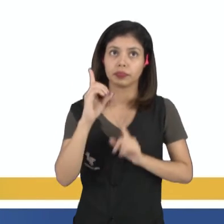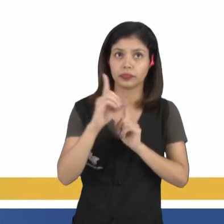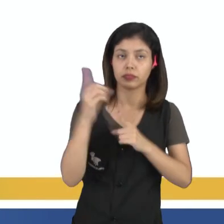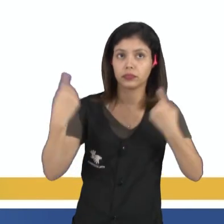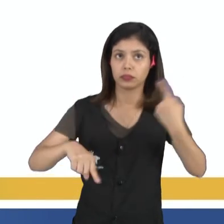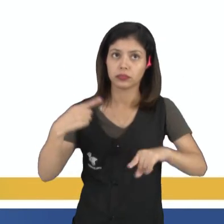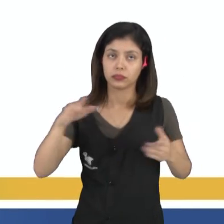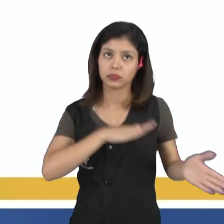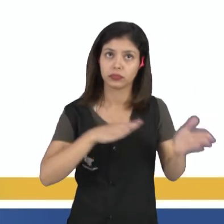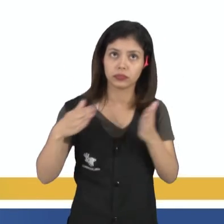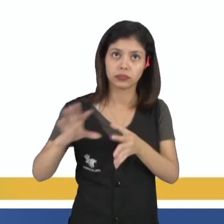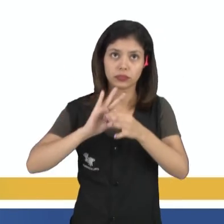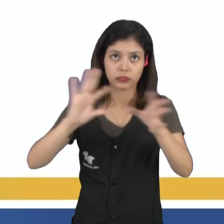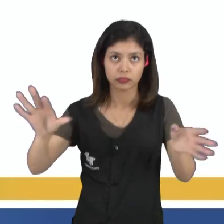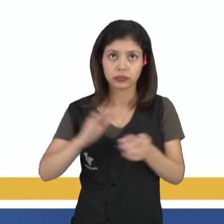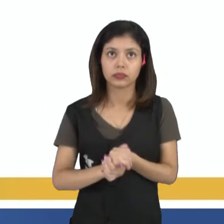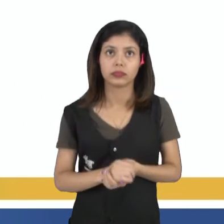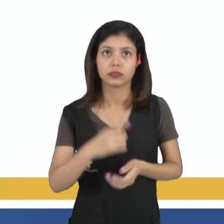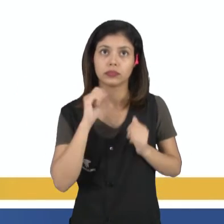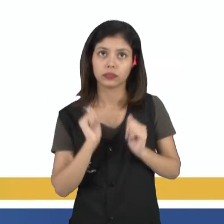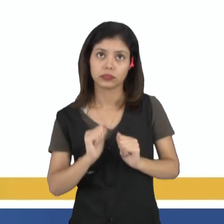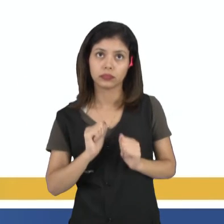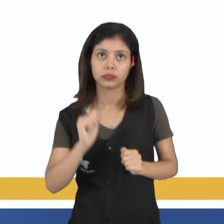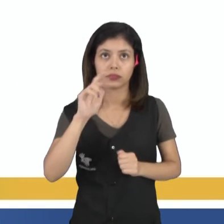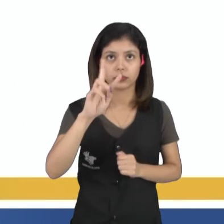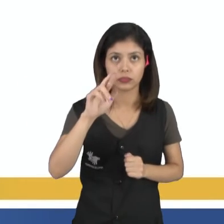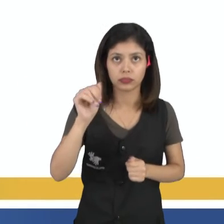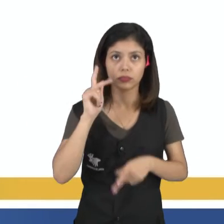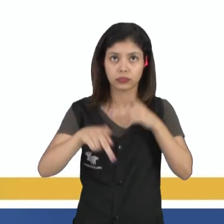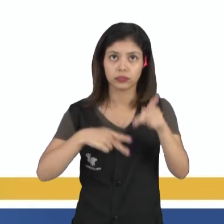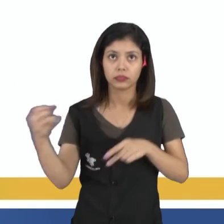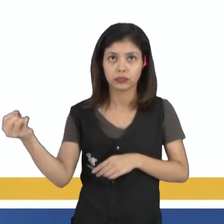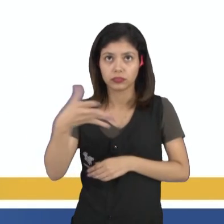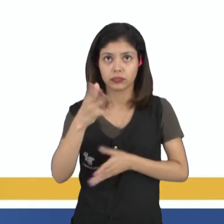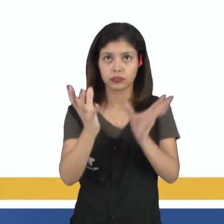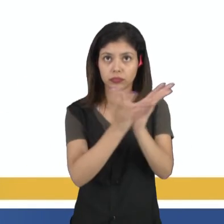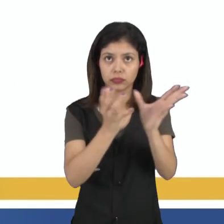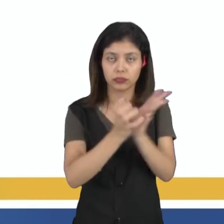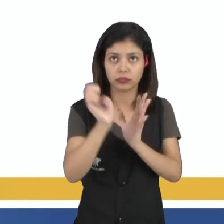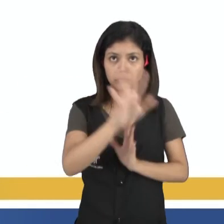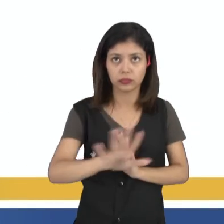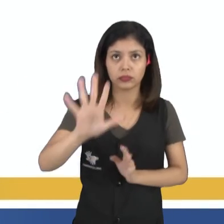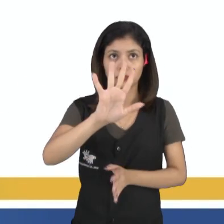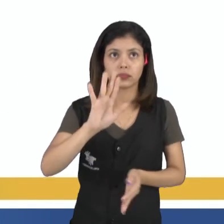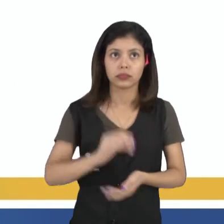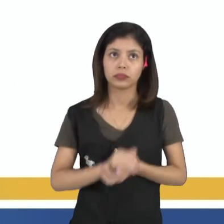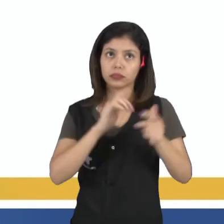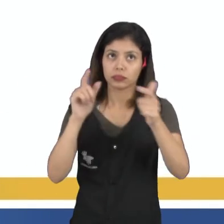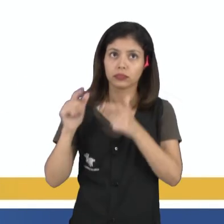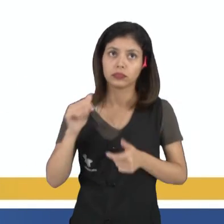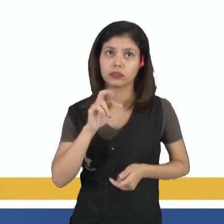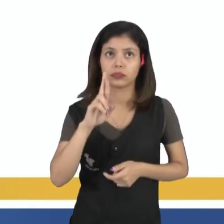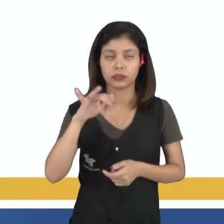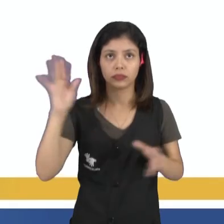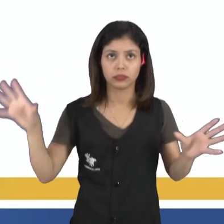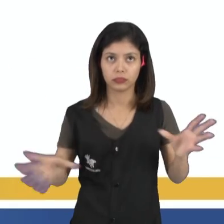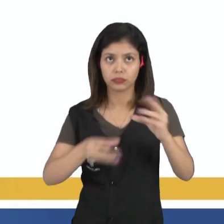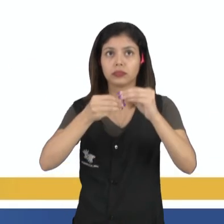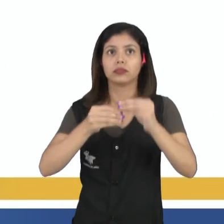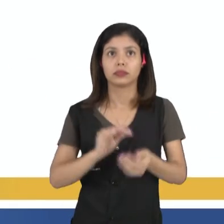de a política do partido Liberal para atrair novos grupos europeus para as áreas